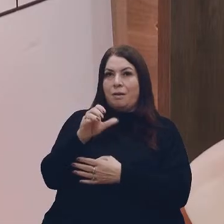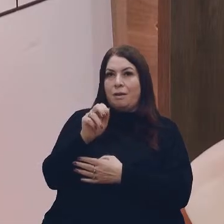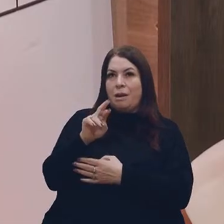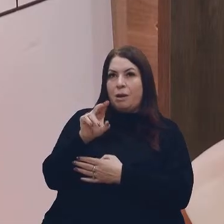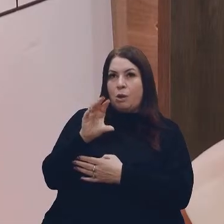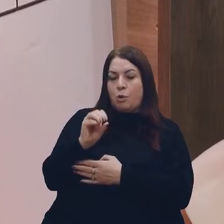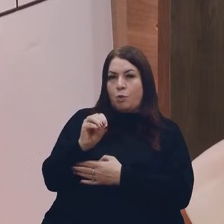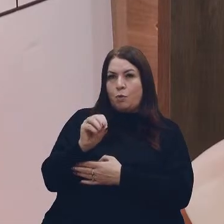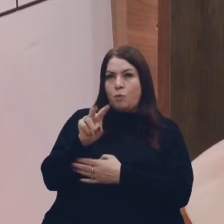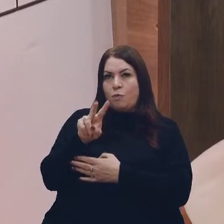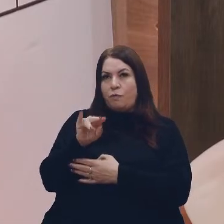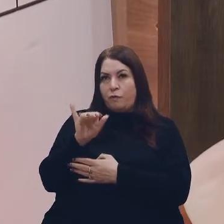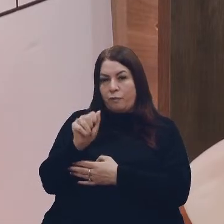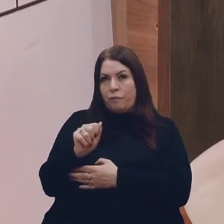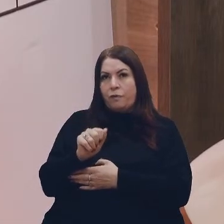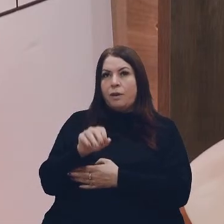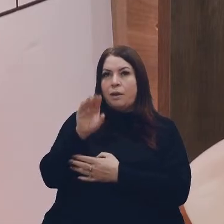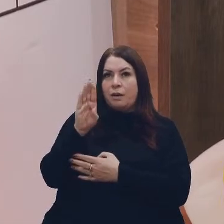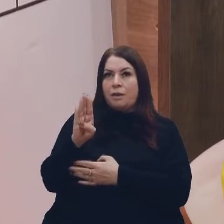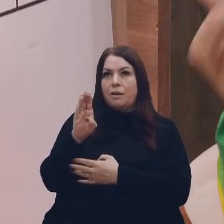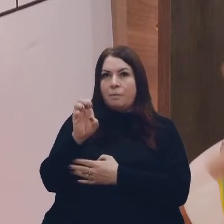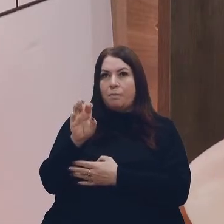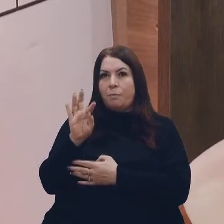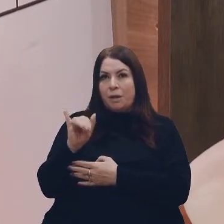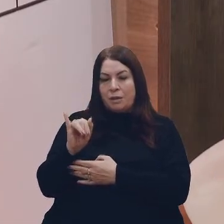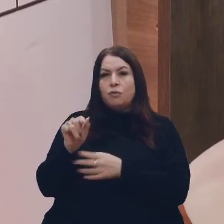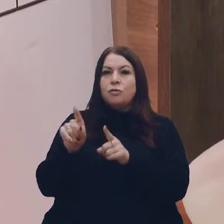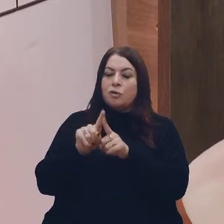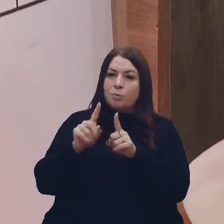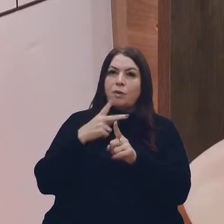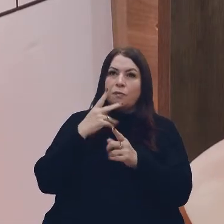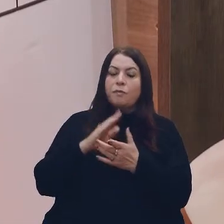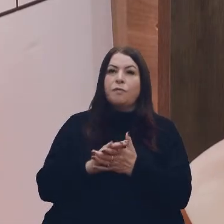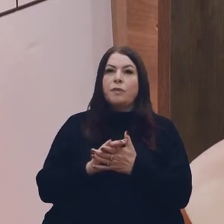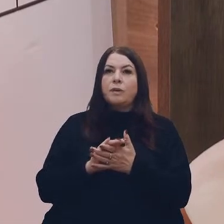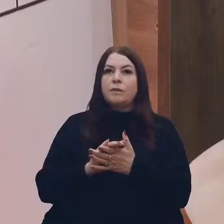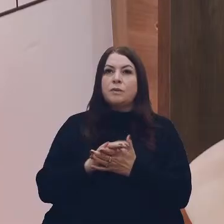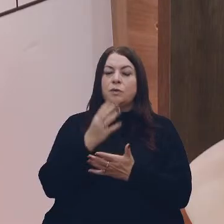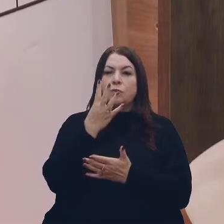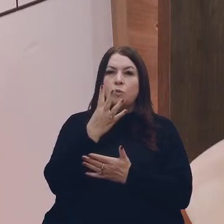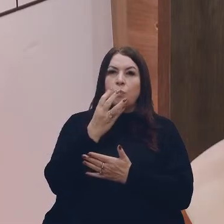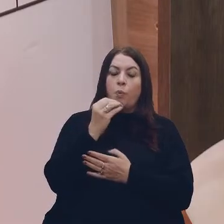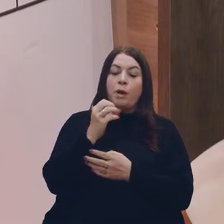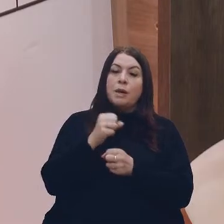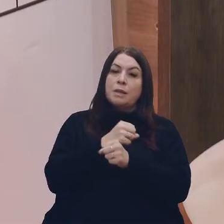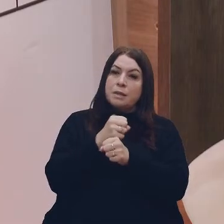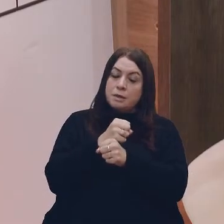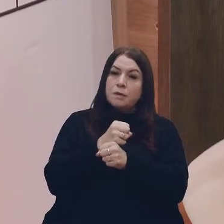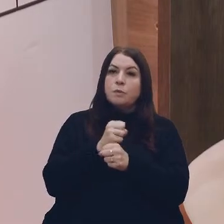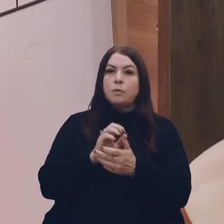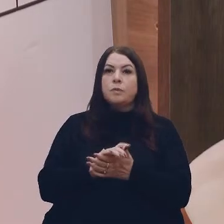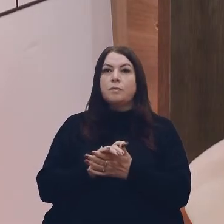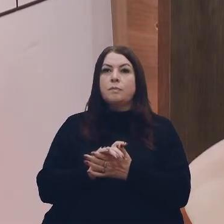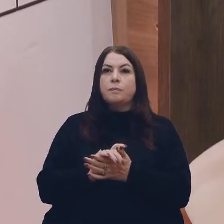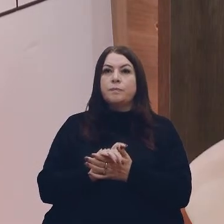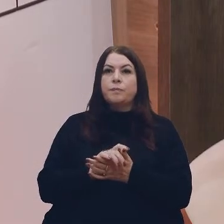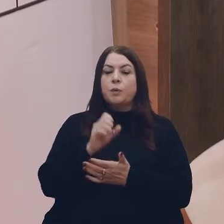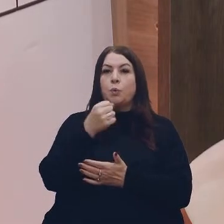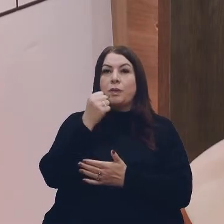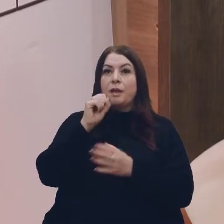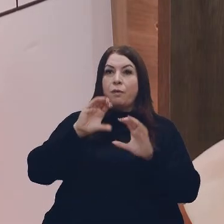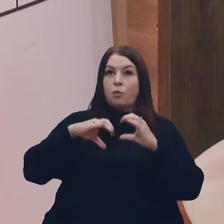Veiga Cabral e a Beth, né? Que fala sobre os 40 anos da